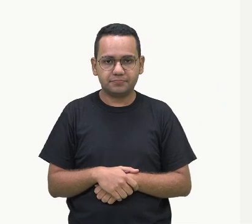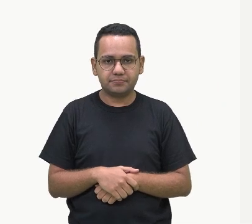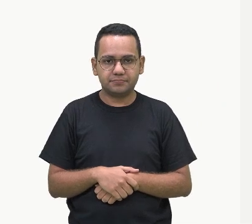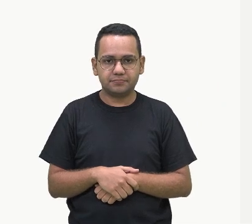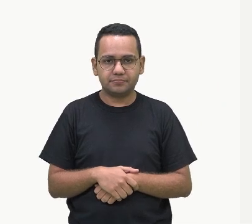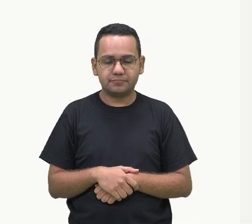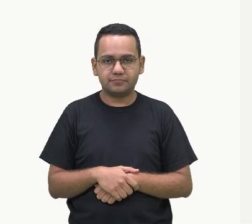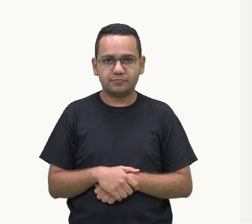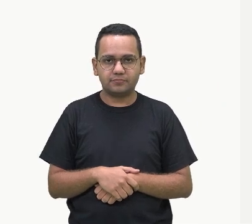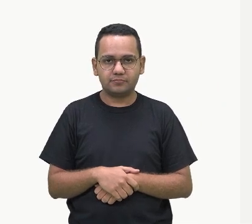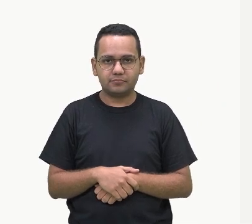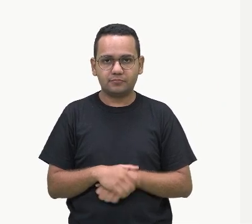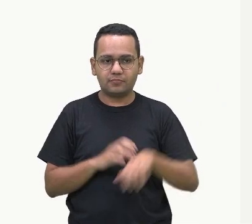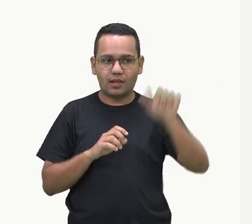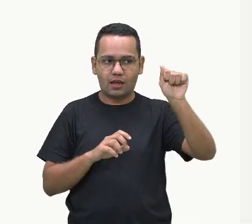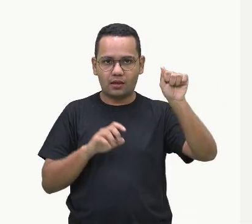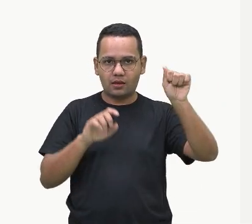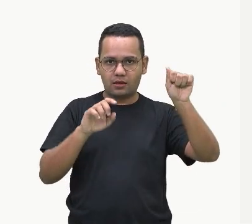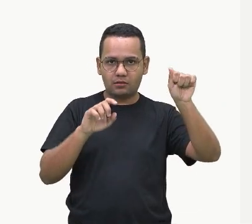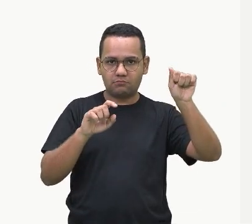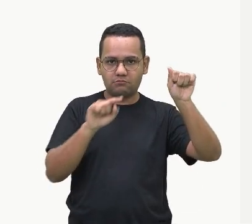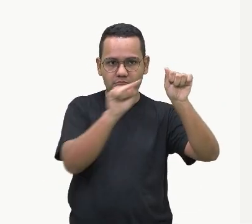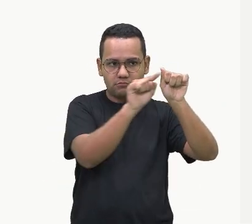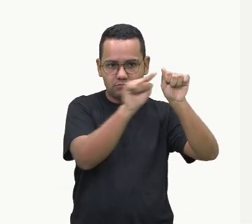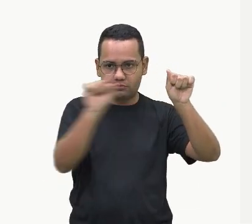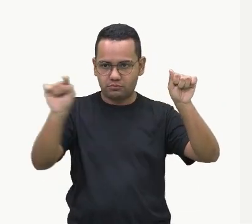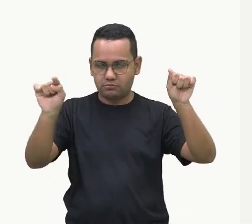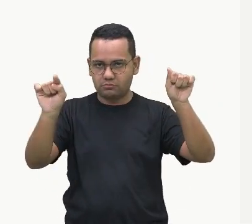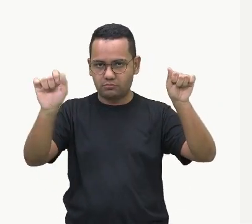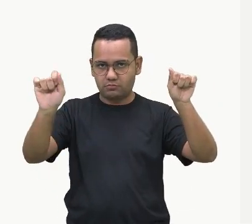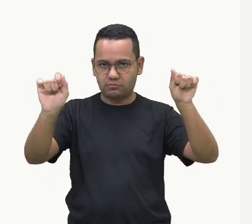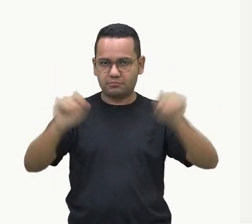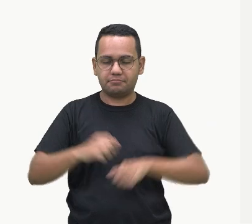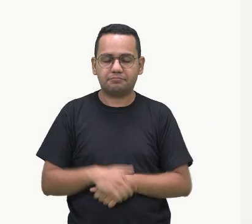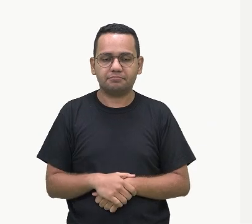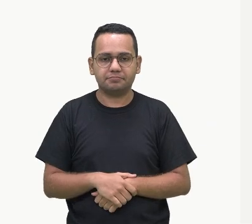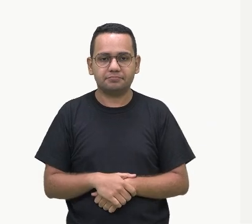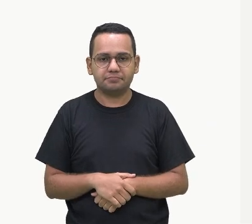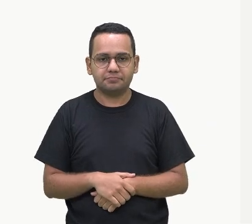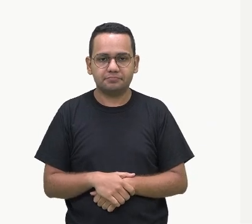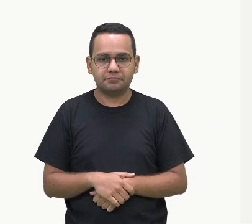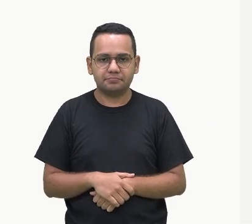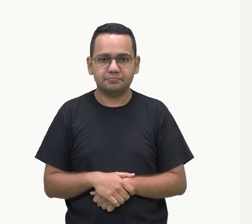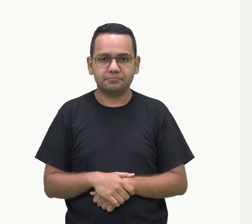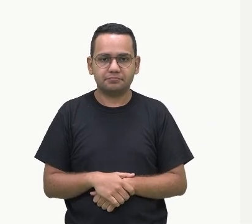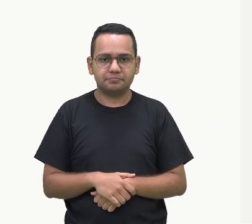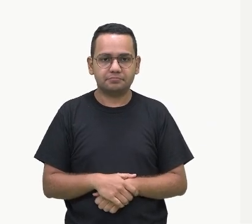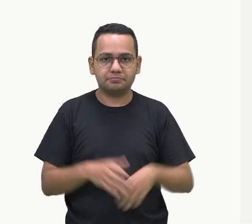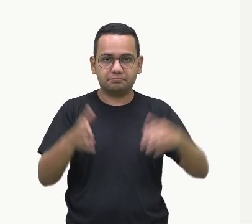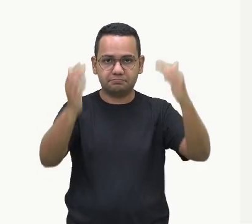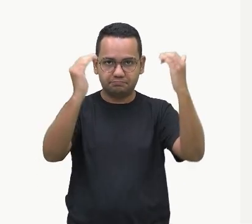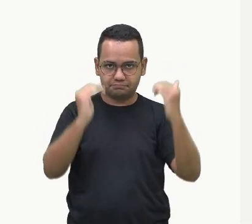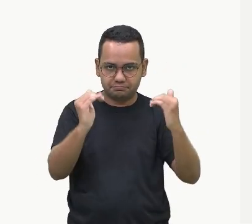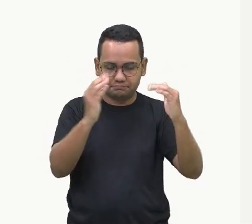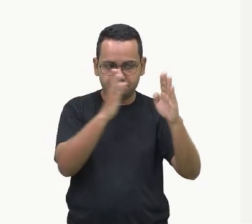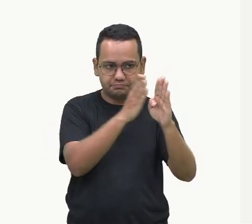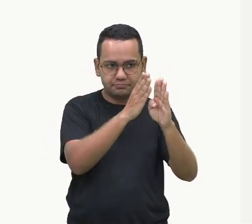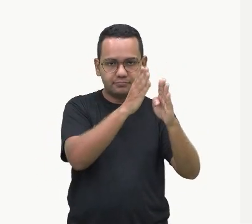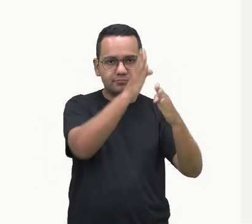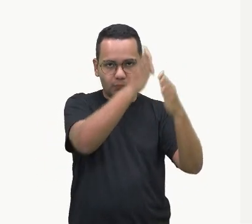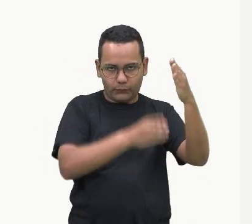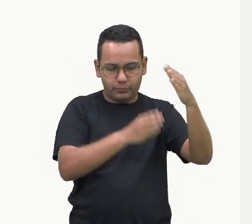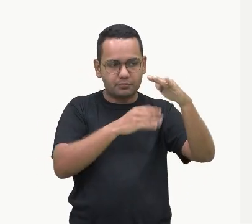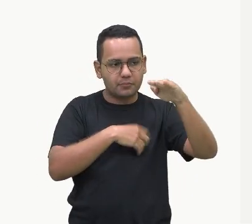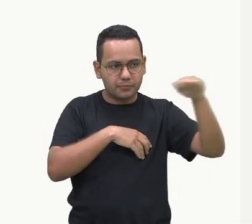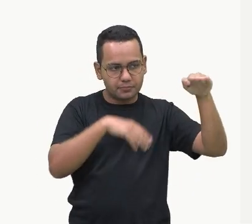A, tudo bem? Aqui, onde vai se encontrar a nossa reta B